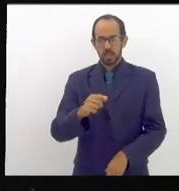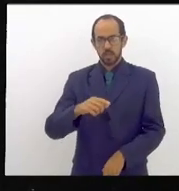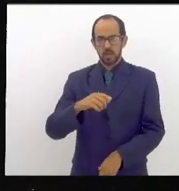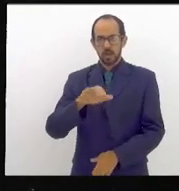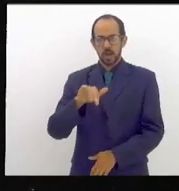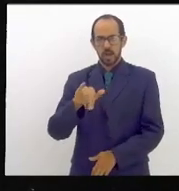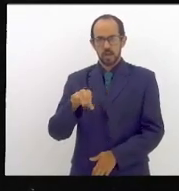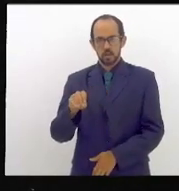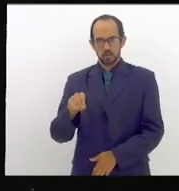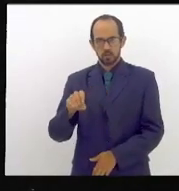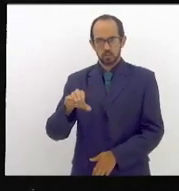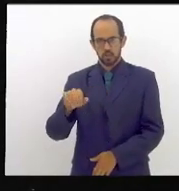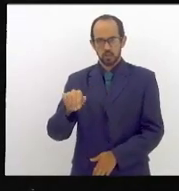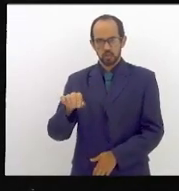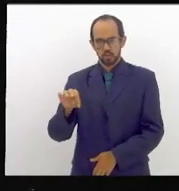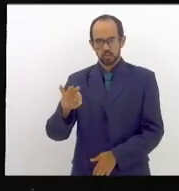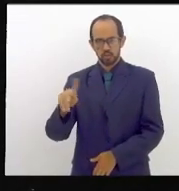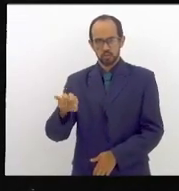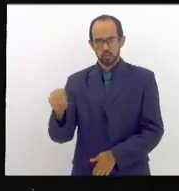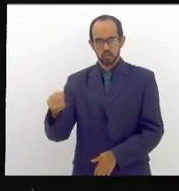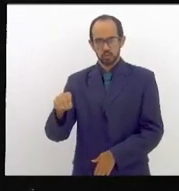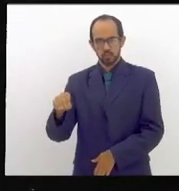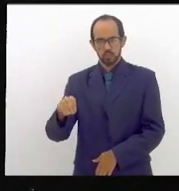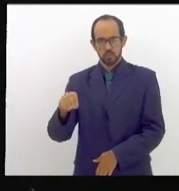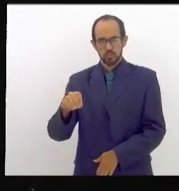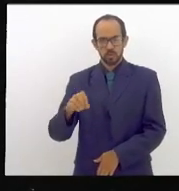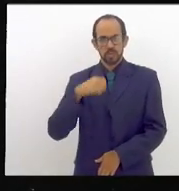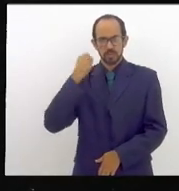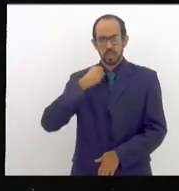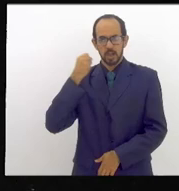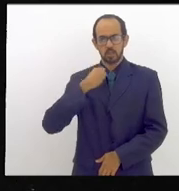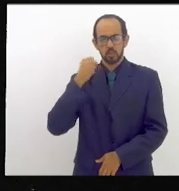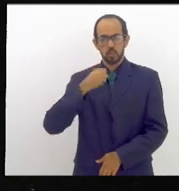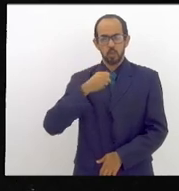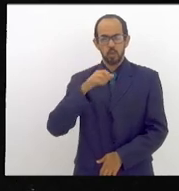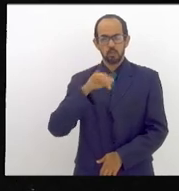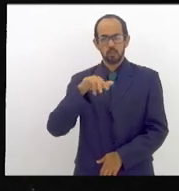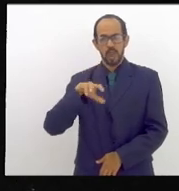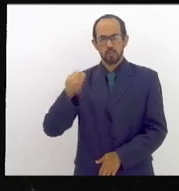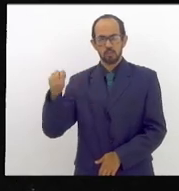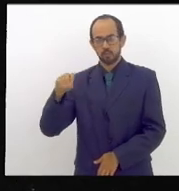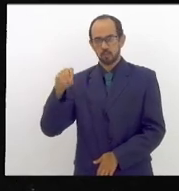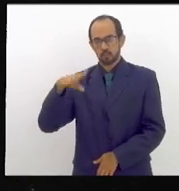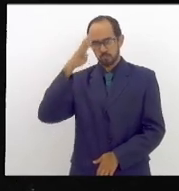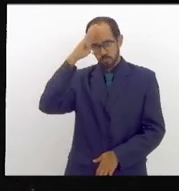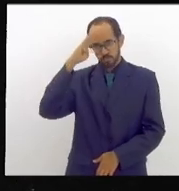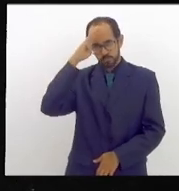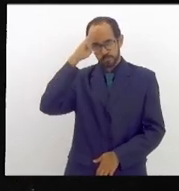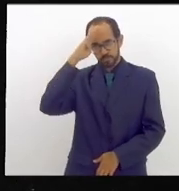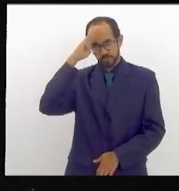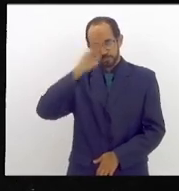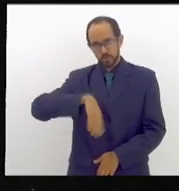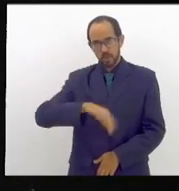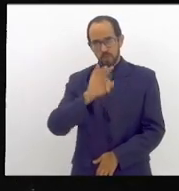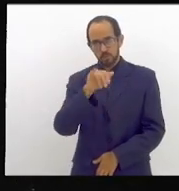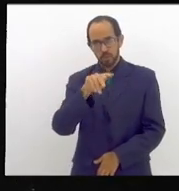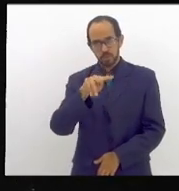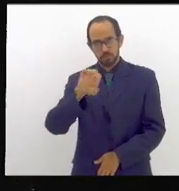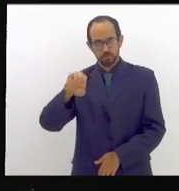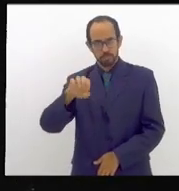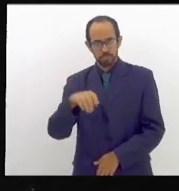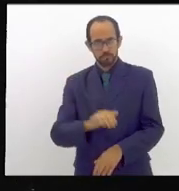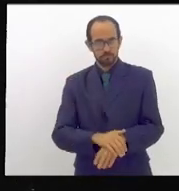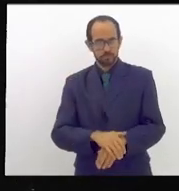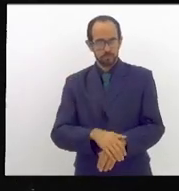pela parceria emendas Agradeço também ao vice-prefeito Caldeira ao Bruno Bonetti